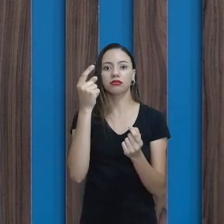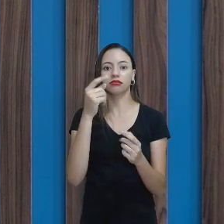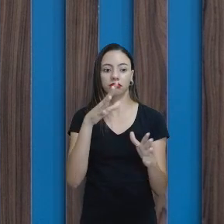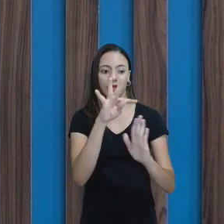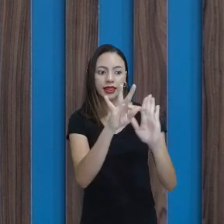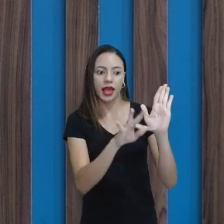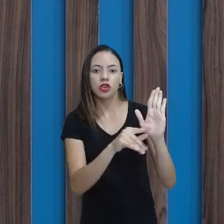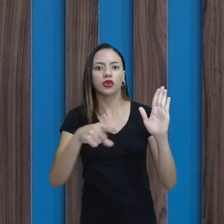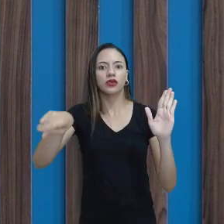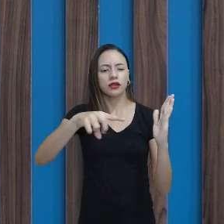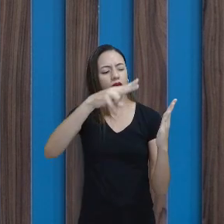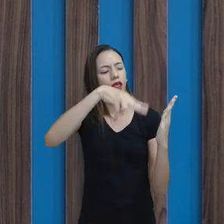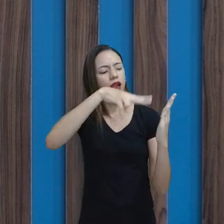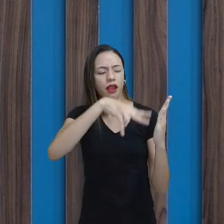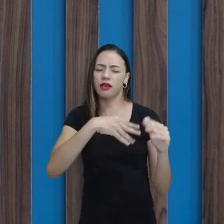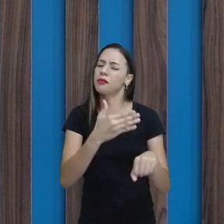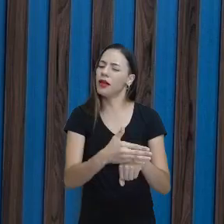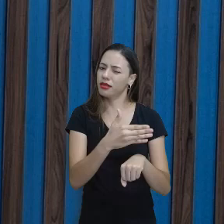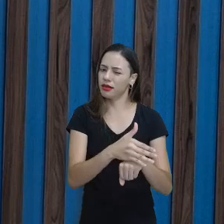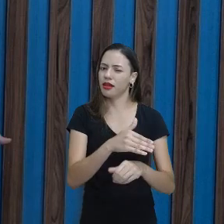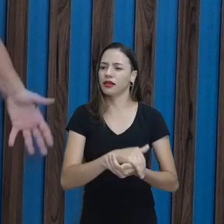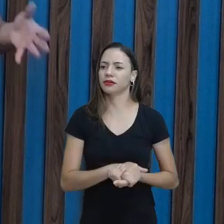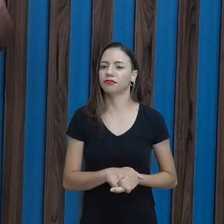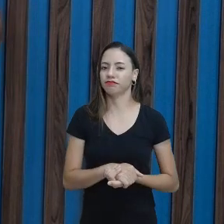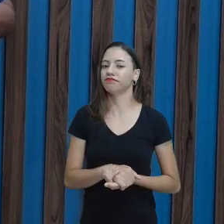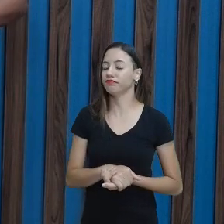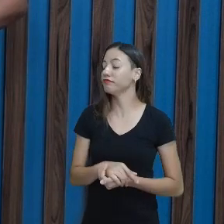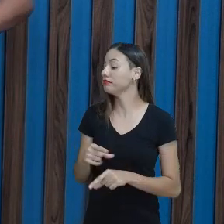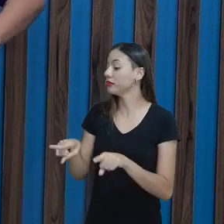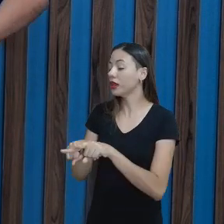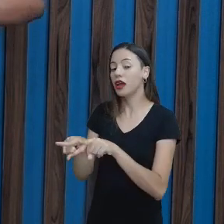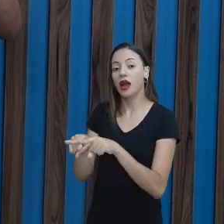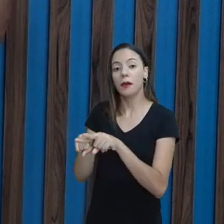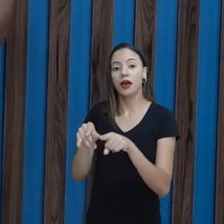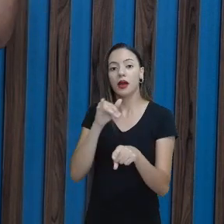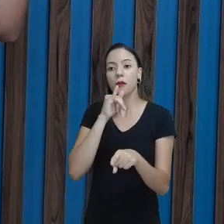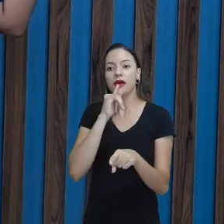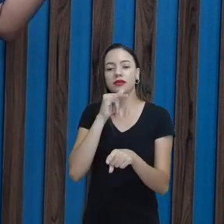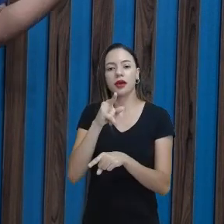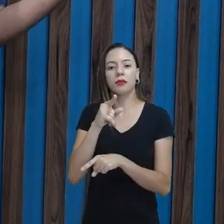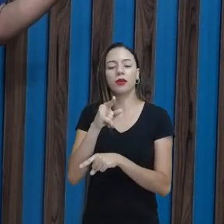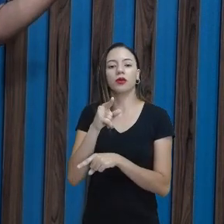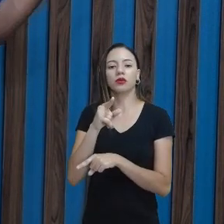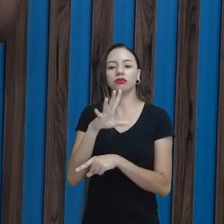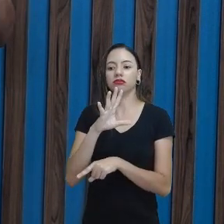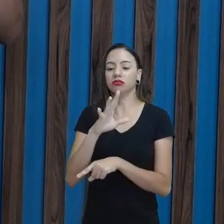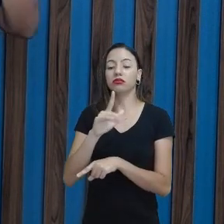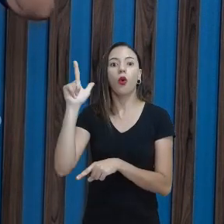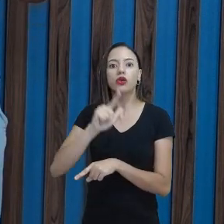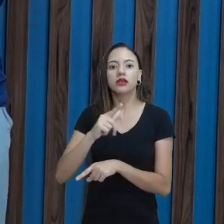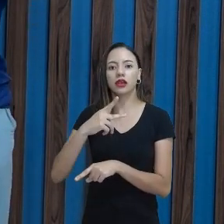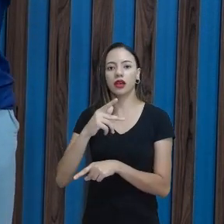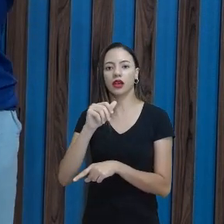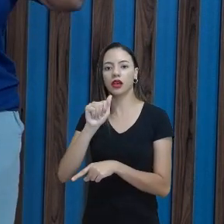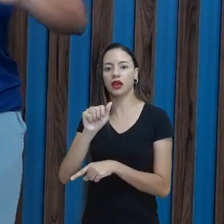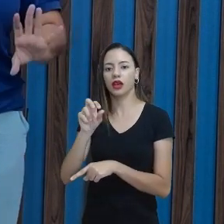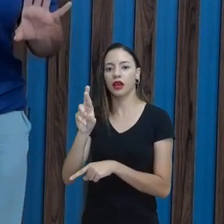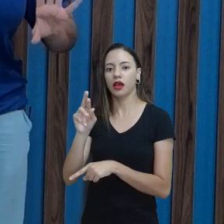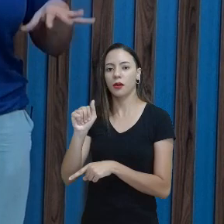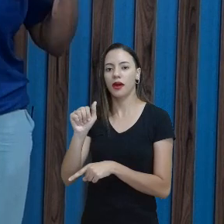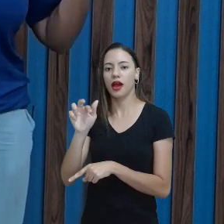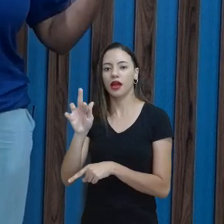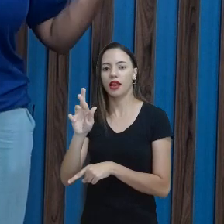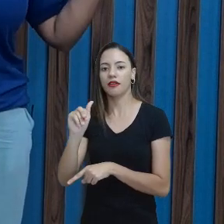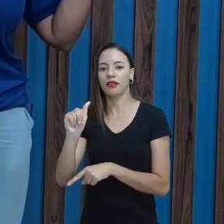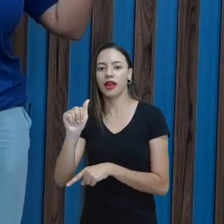que são lidos. Inclusive, o próprio ato de conseguir parafrasear trabalha uma série